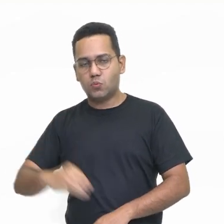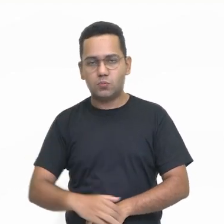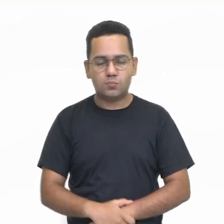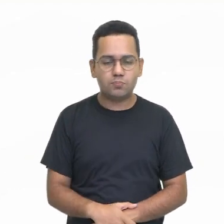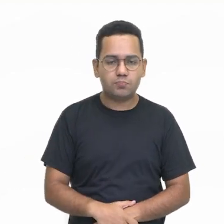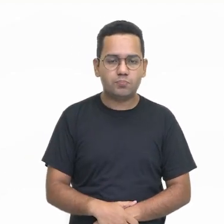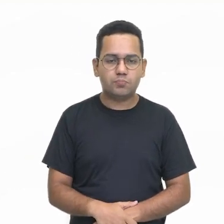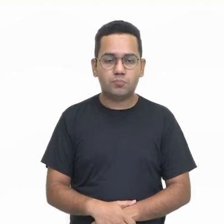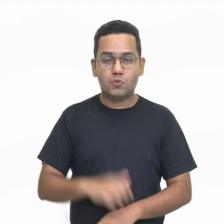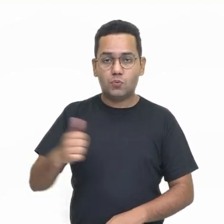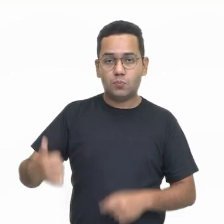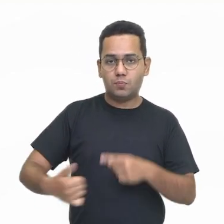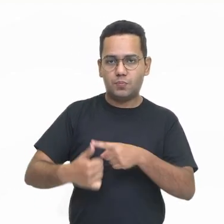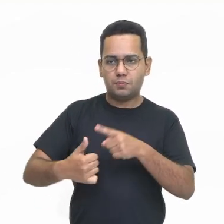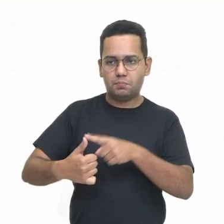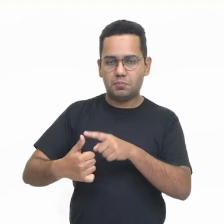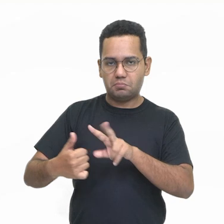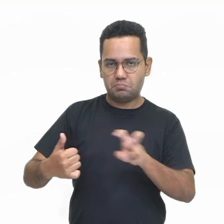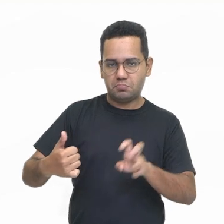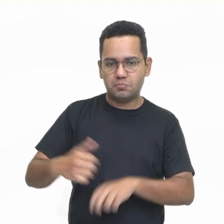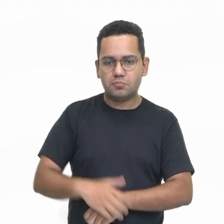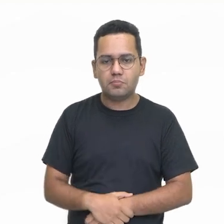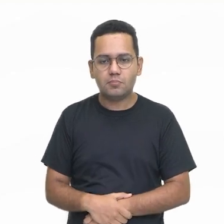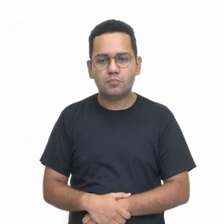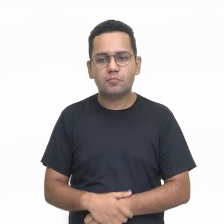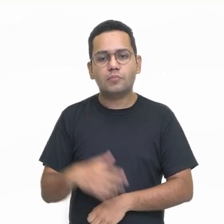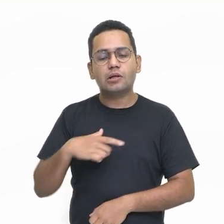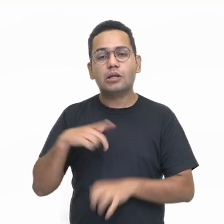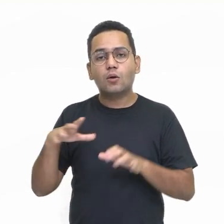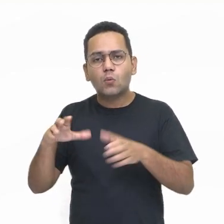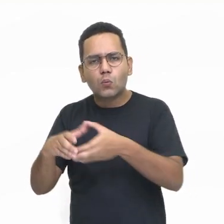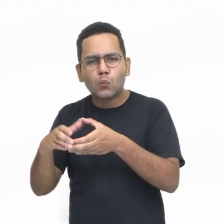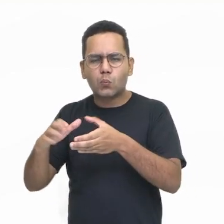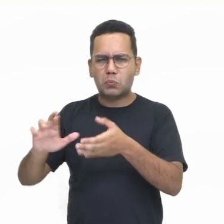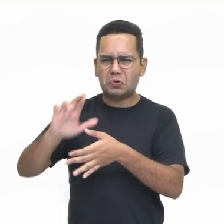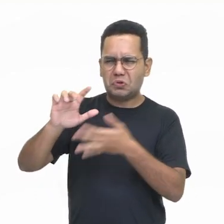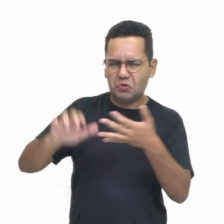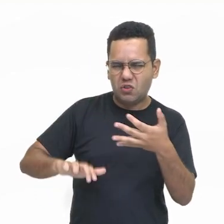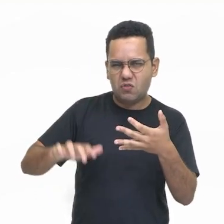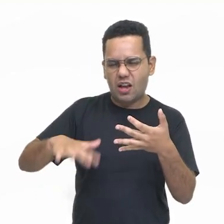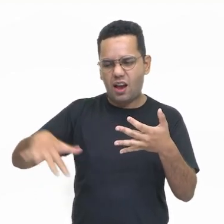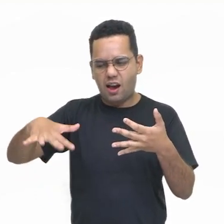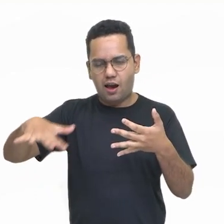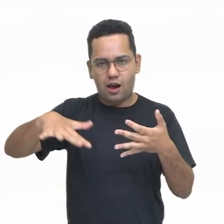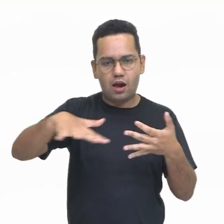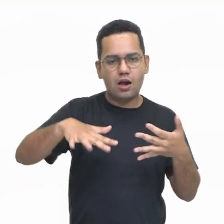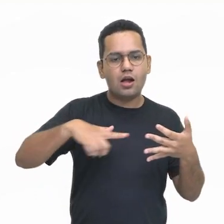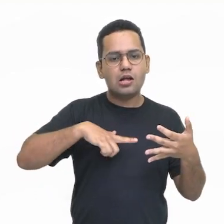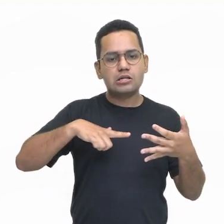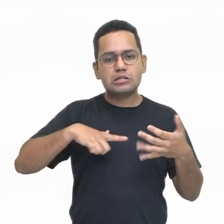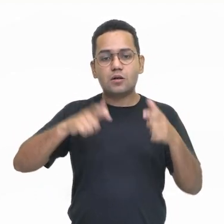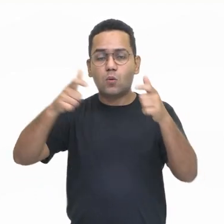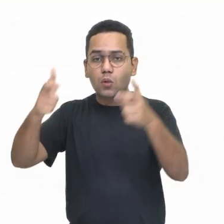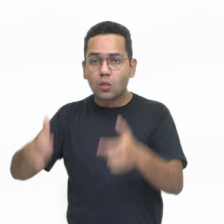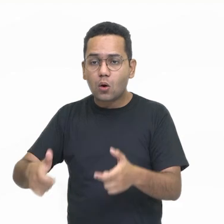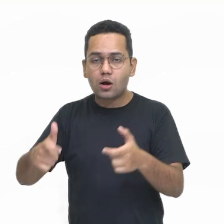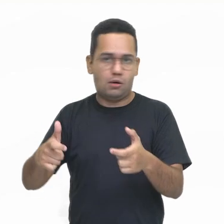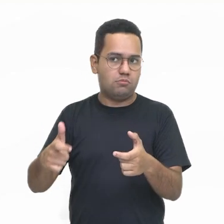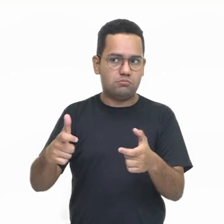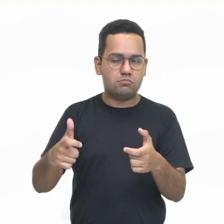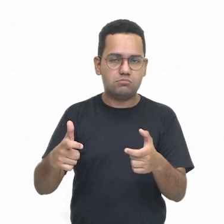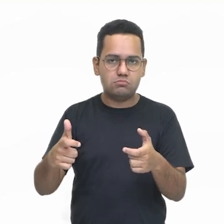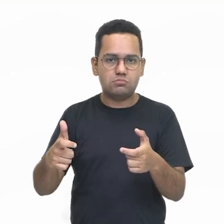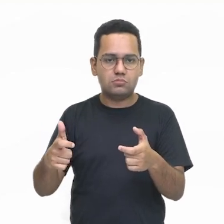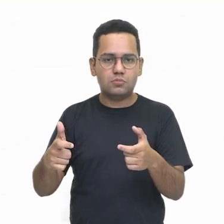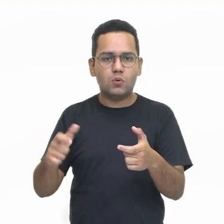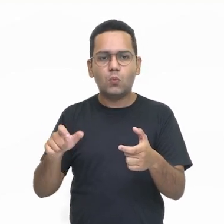biótopo biocenose aqui é o primeiro né Ele é um conjunto de comunidades que habitam um biótopo ou